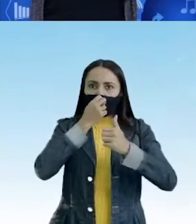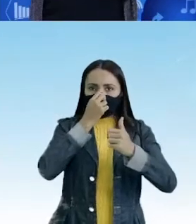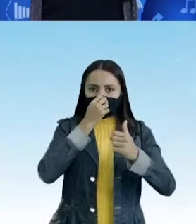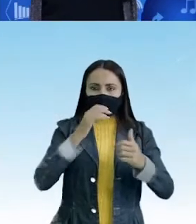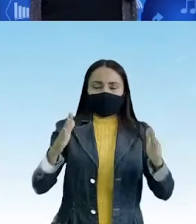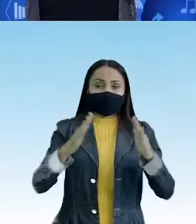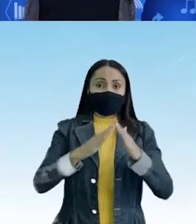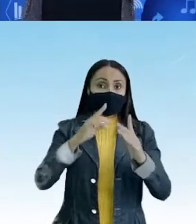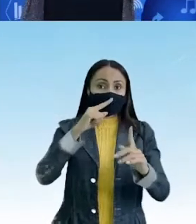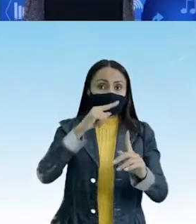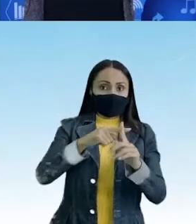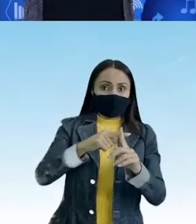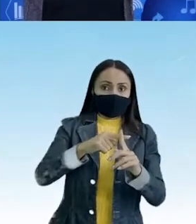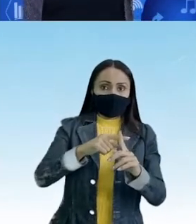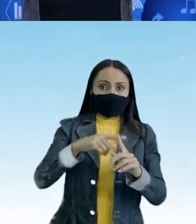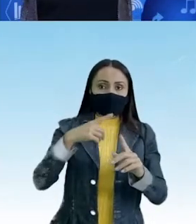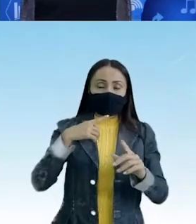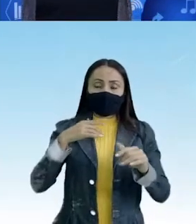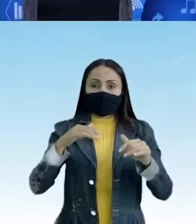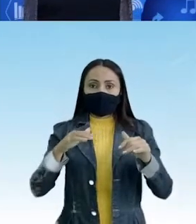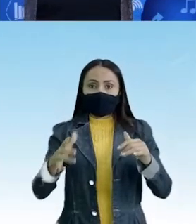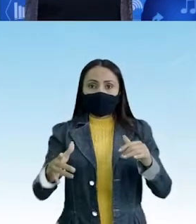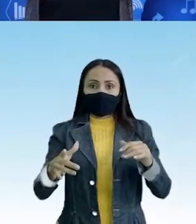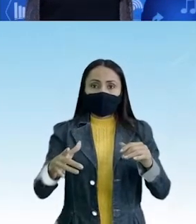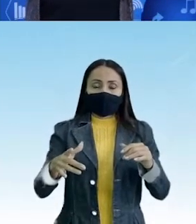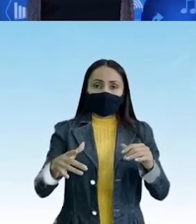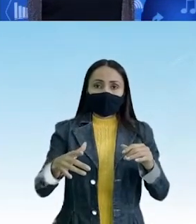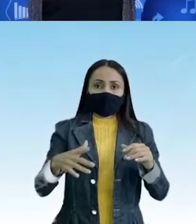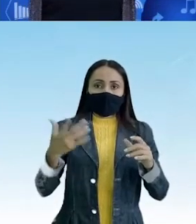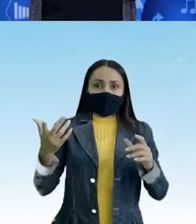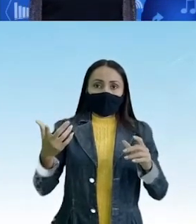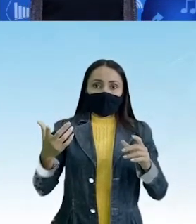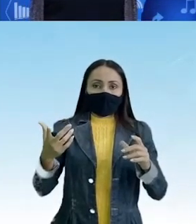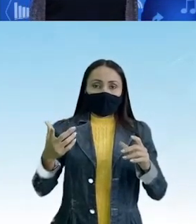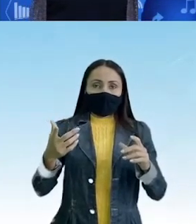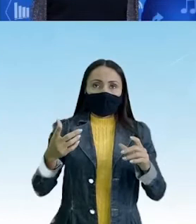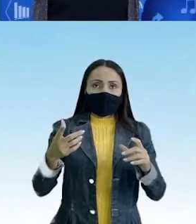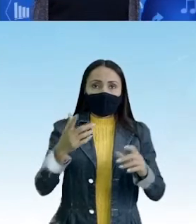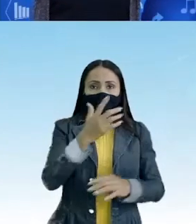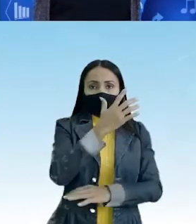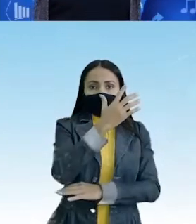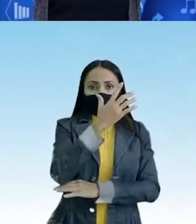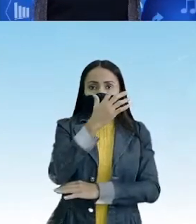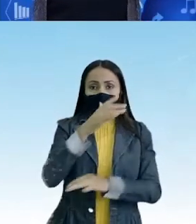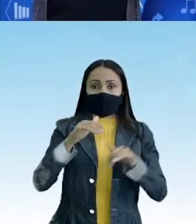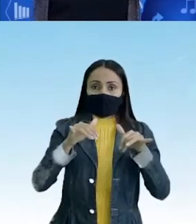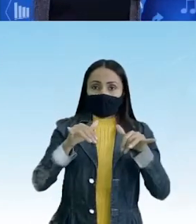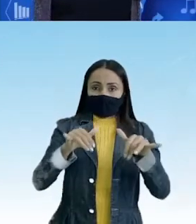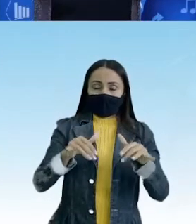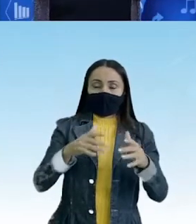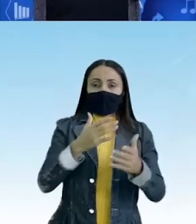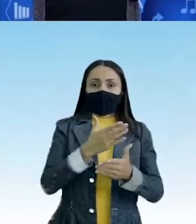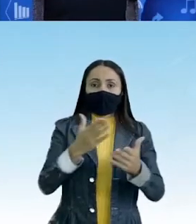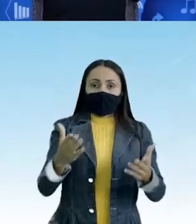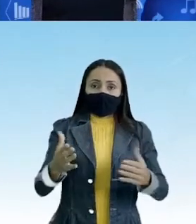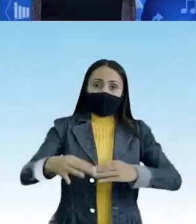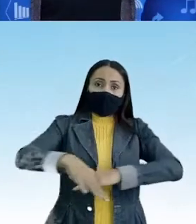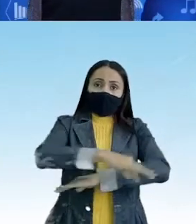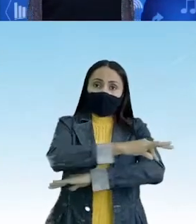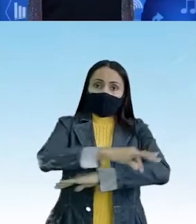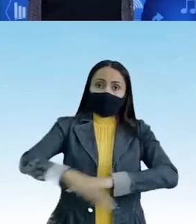igrejas, o nosso mercado aqui. Não estou falando no centro de Recife, que tem muitos interiores com ainda alguns resquícios da arquitetura dessa